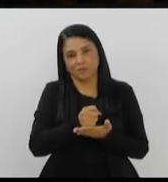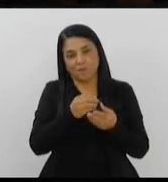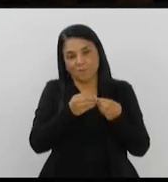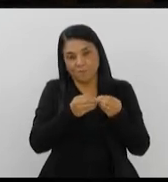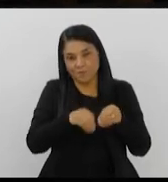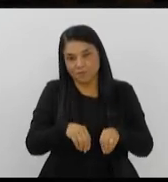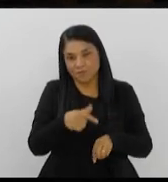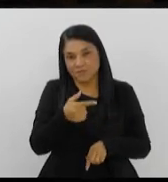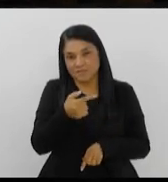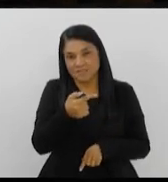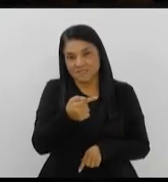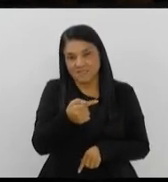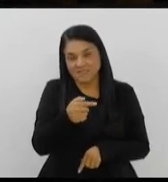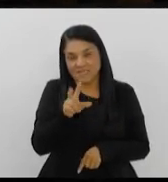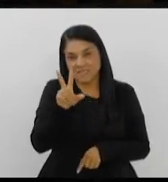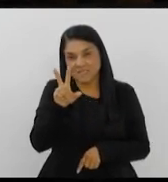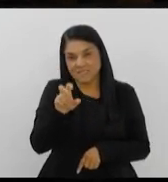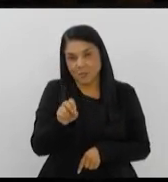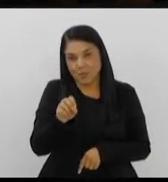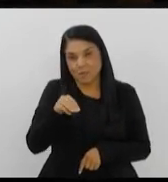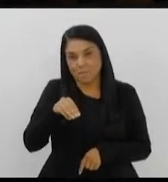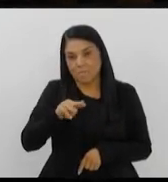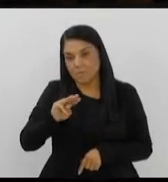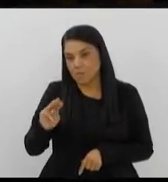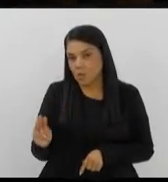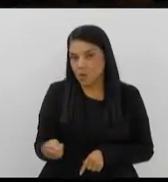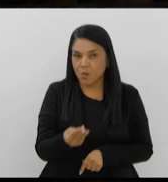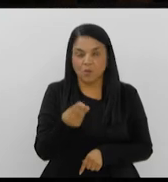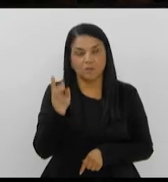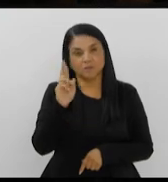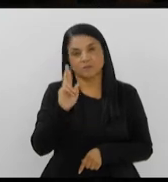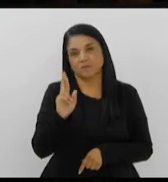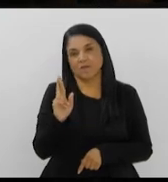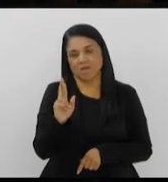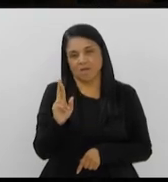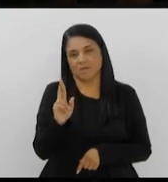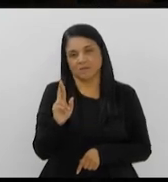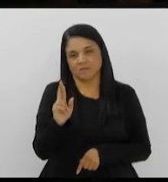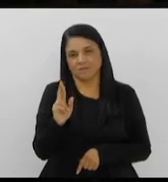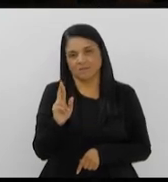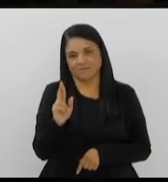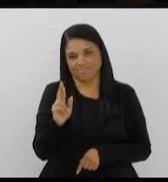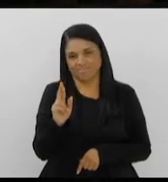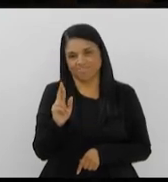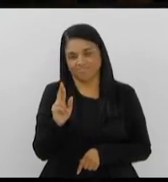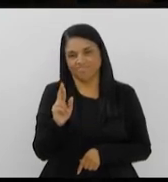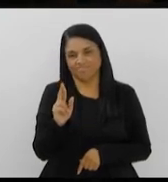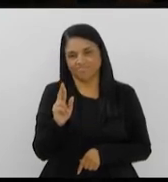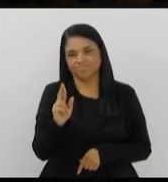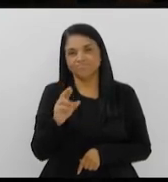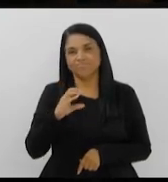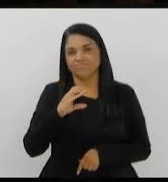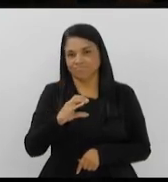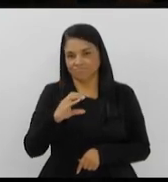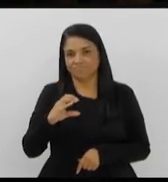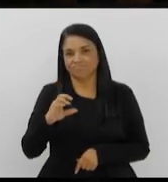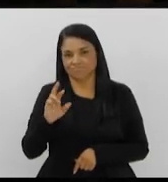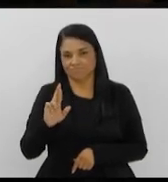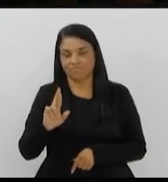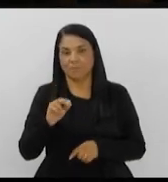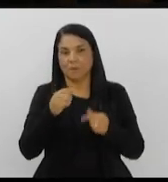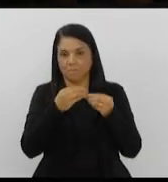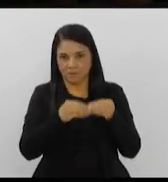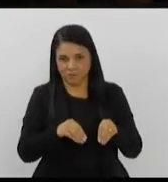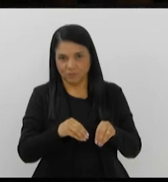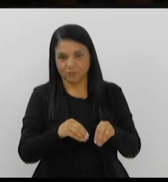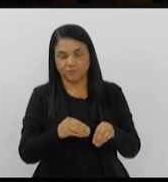de 750 milhões de reais aos cofres públicos com a CCR. E até agora não